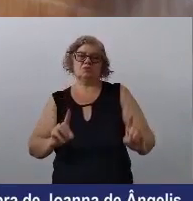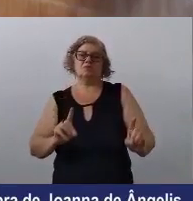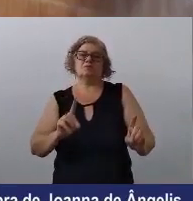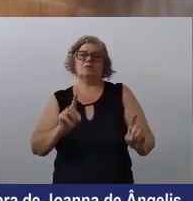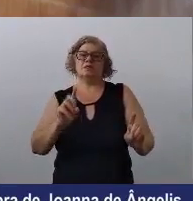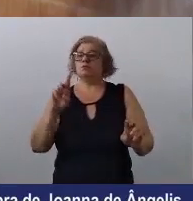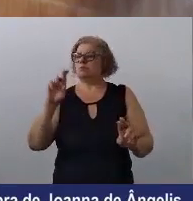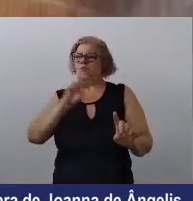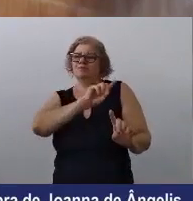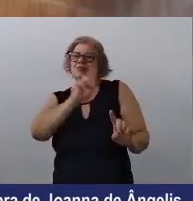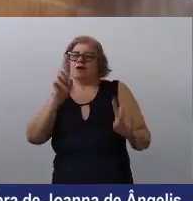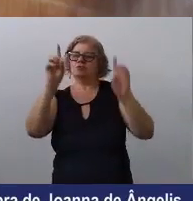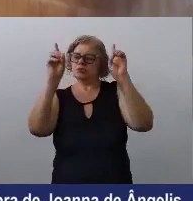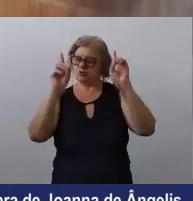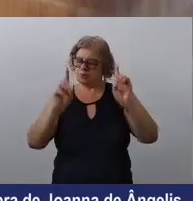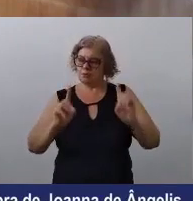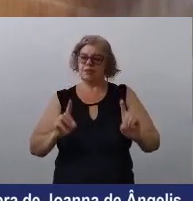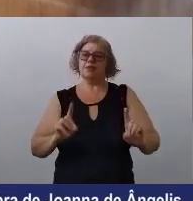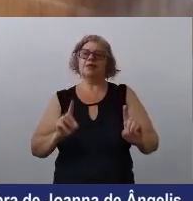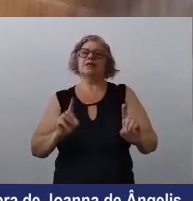disciplinadora, sem ser rígida,